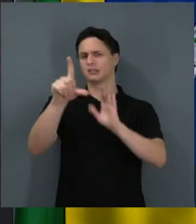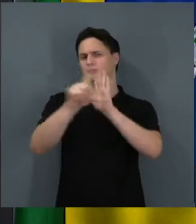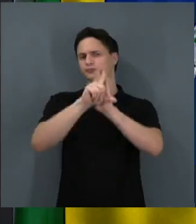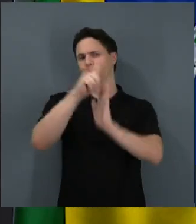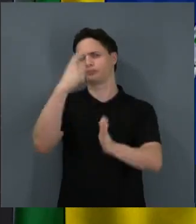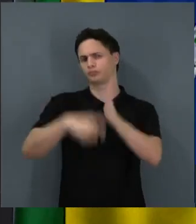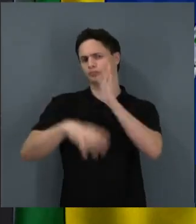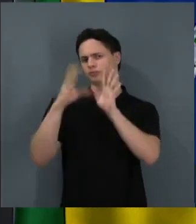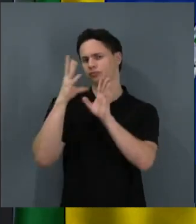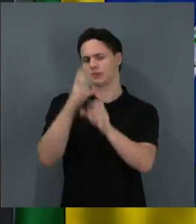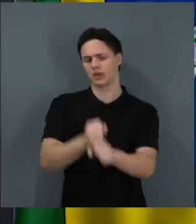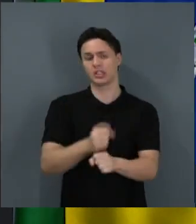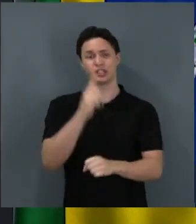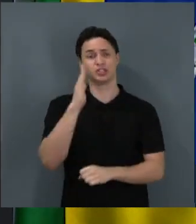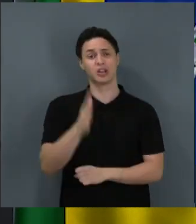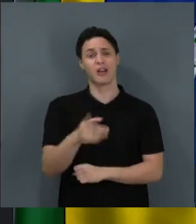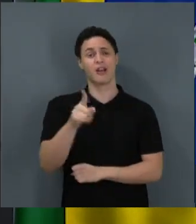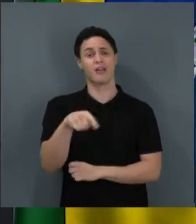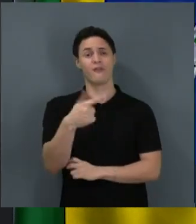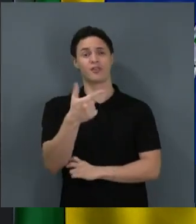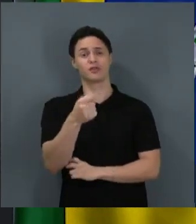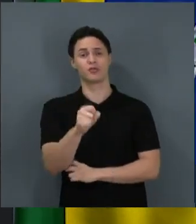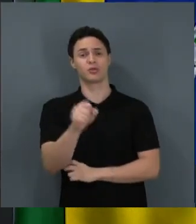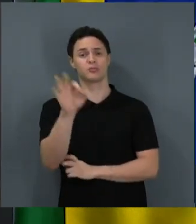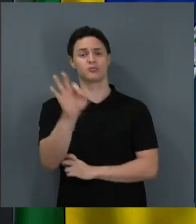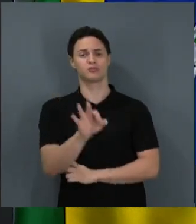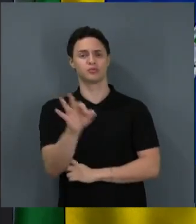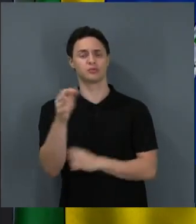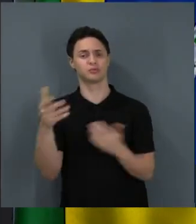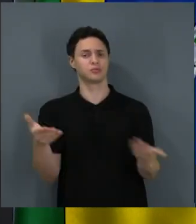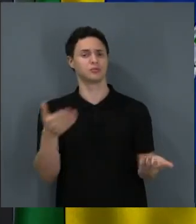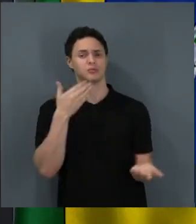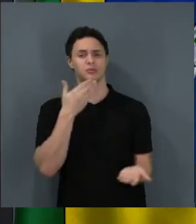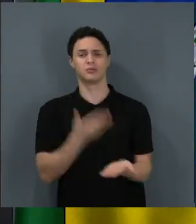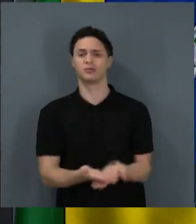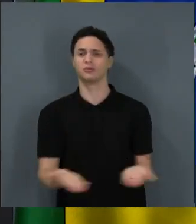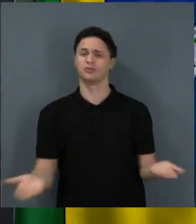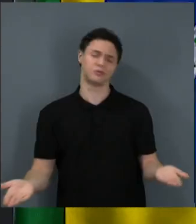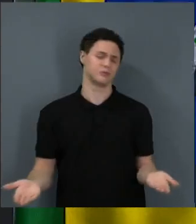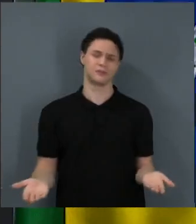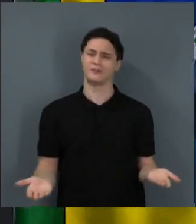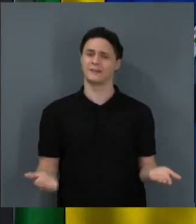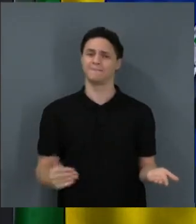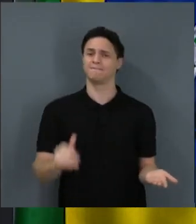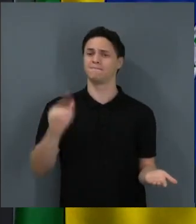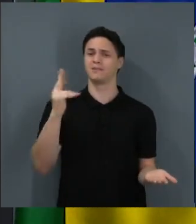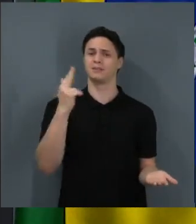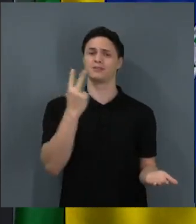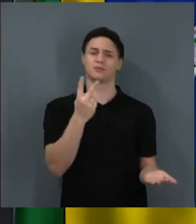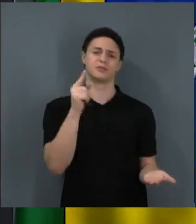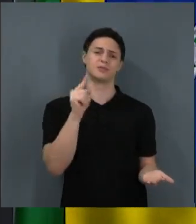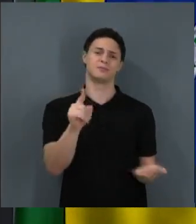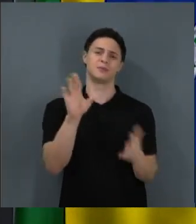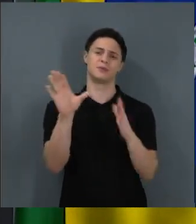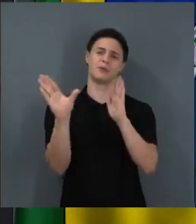a 28% na Câmara dos Deputados. Ora, senhores, mais de 2.000